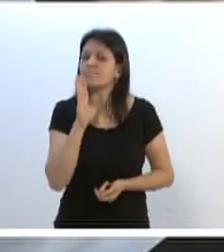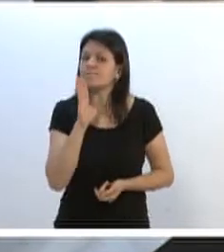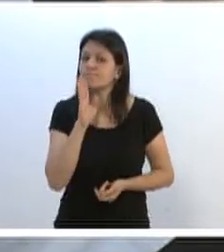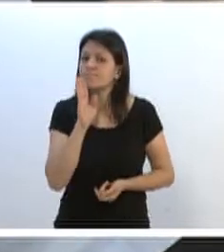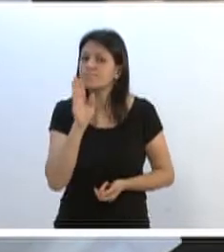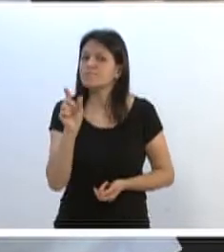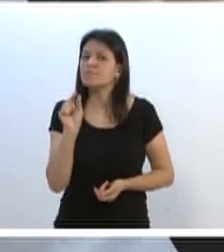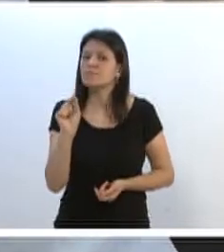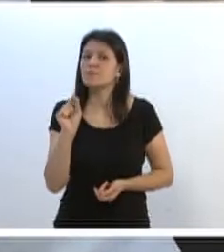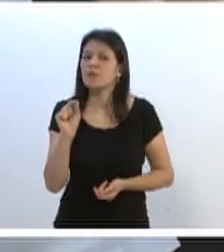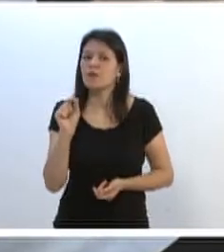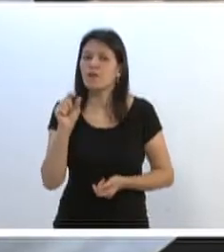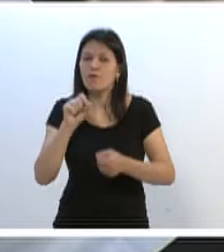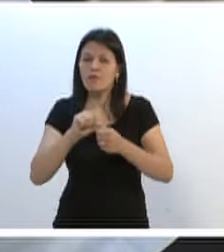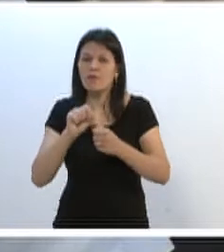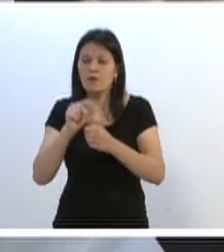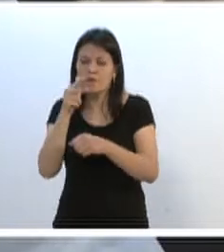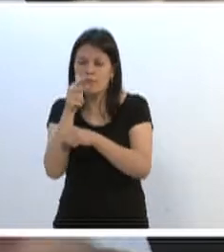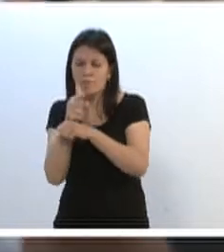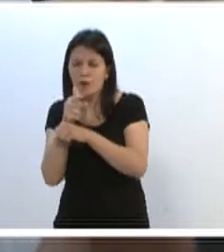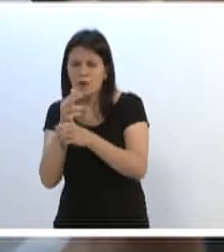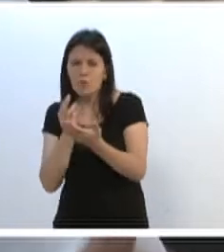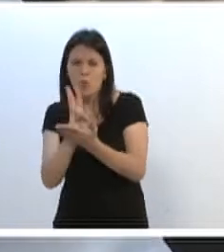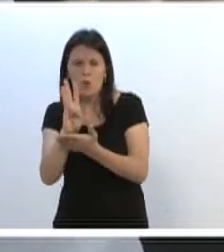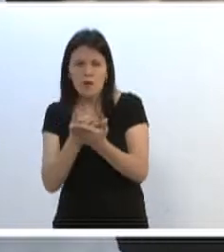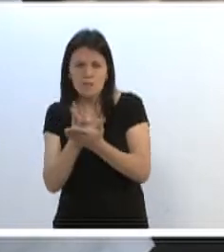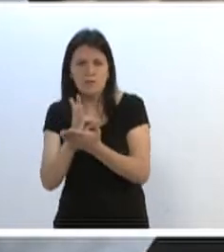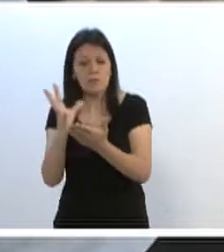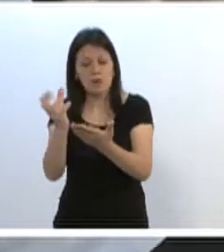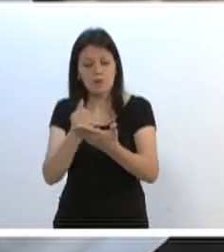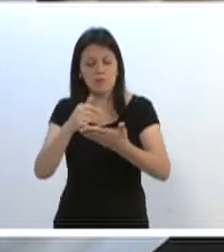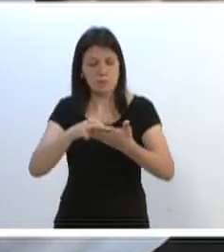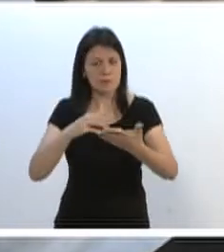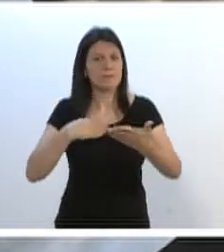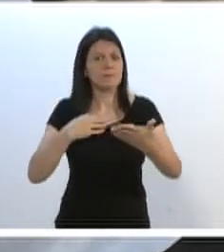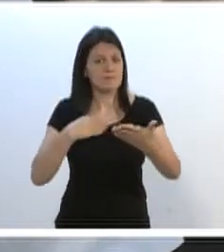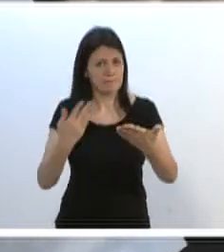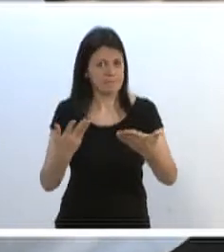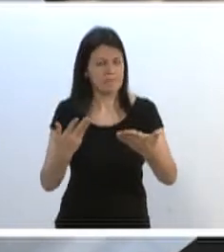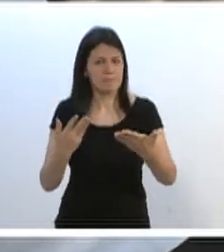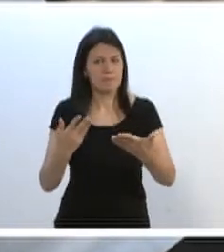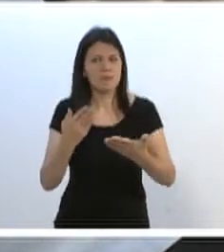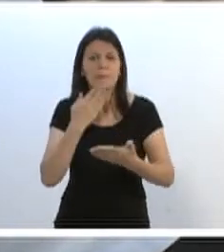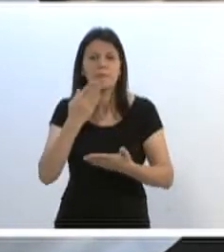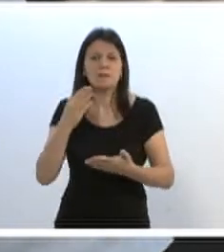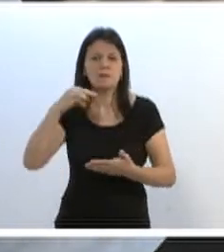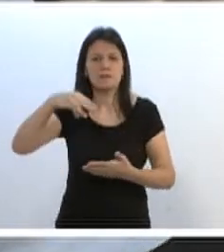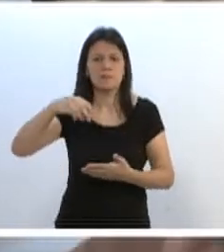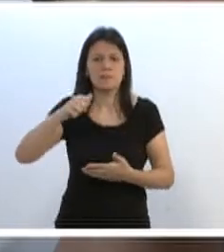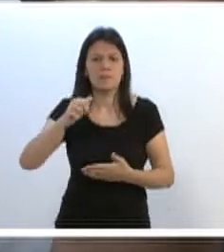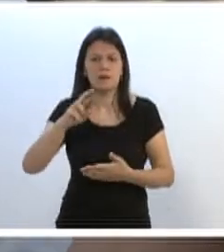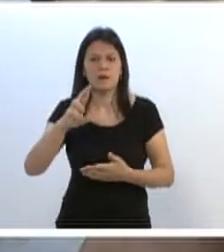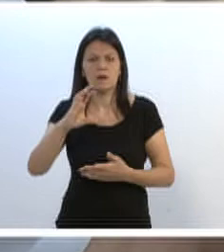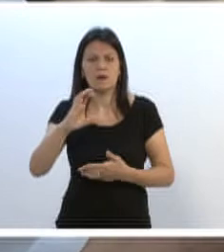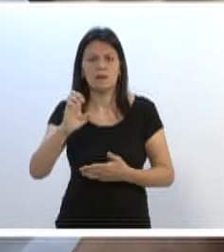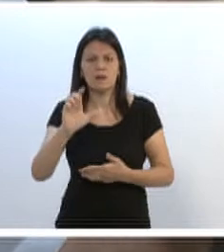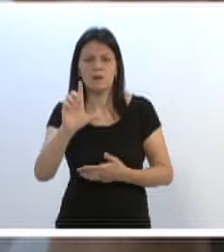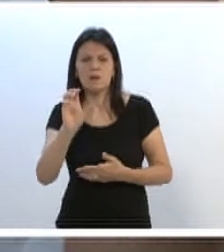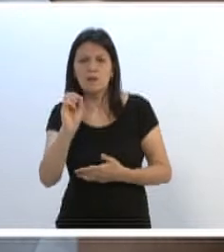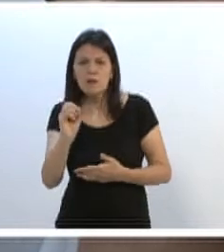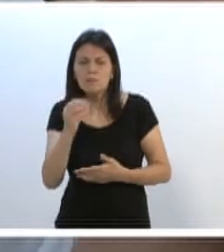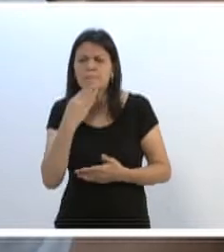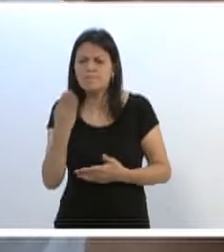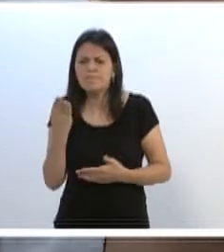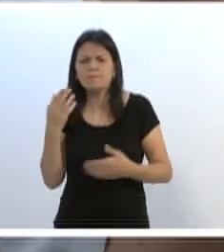senhor que fez as filmagens, eu conheço também, recebi em meu gabinete, também encaminhei ao Marcelo que ele venha apurar a veracidade dos fatos. Eu